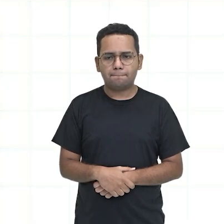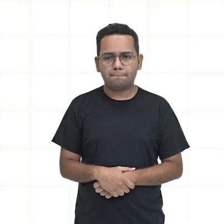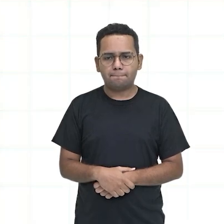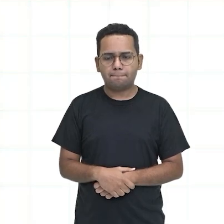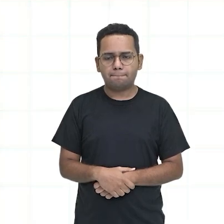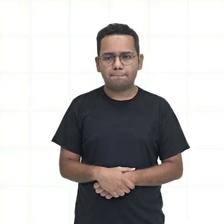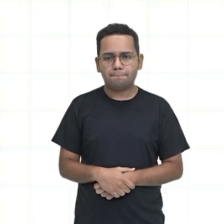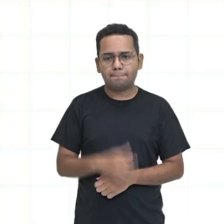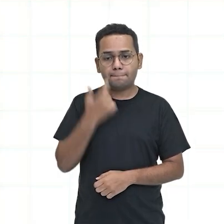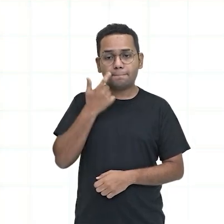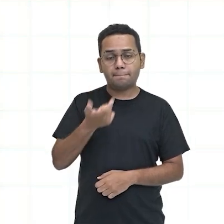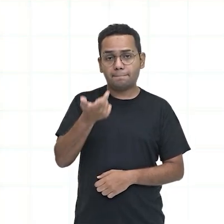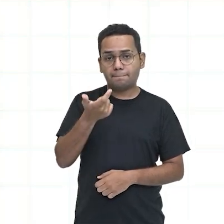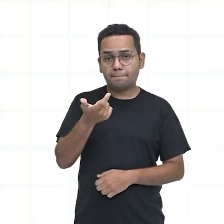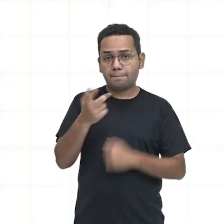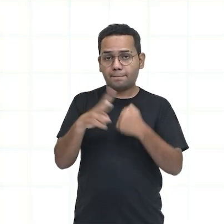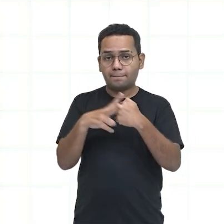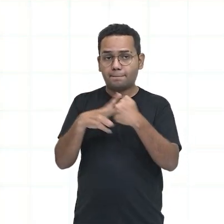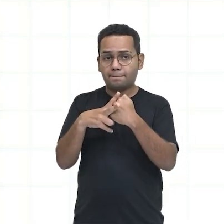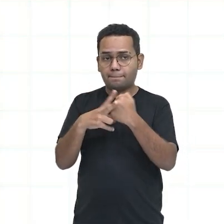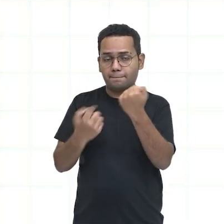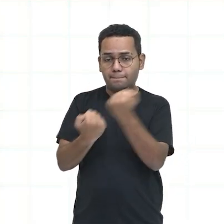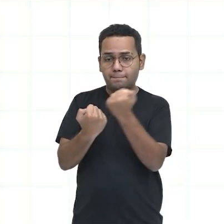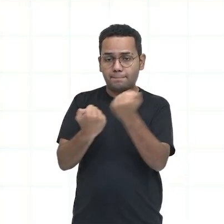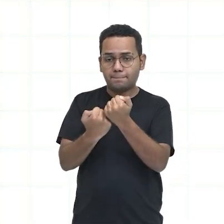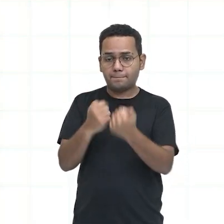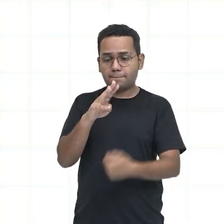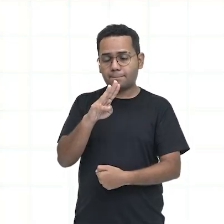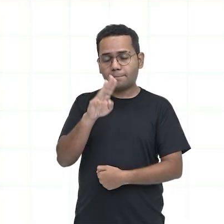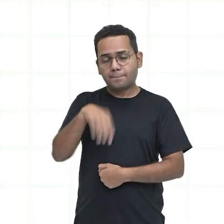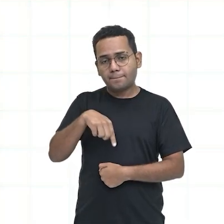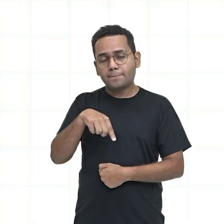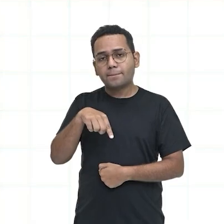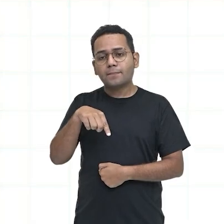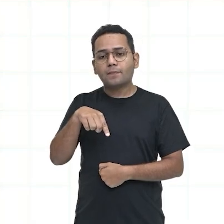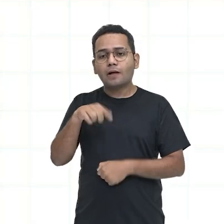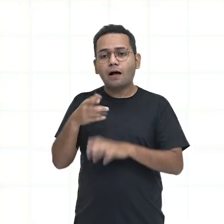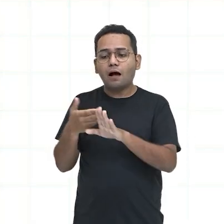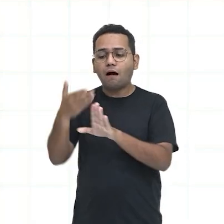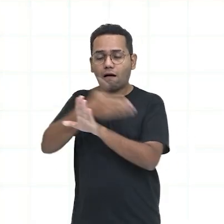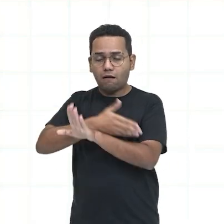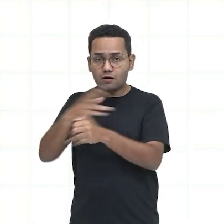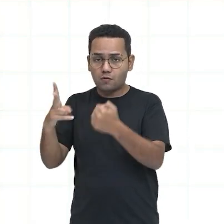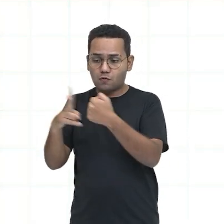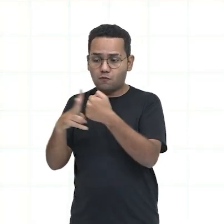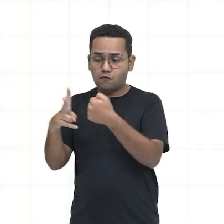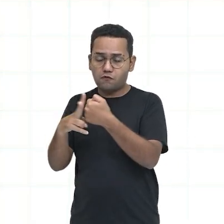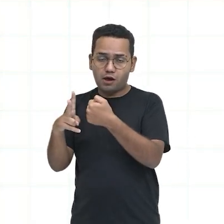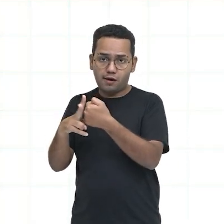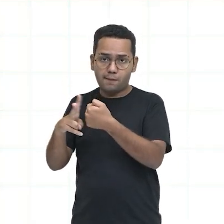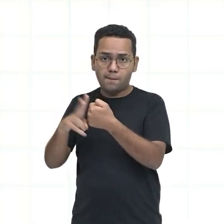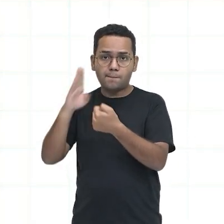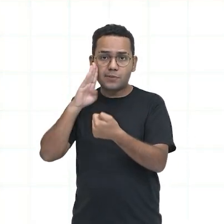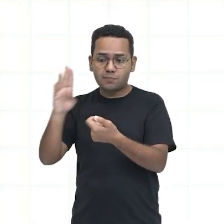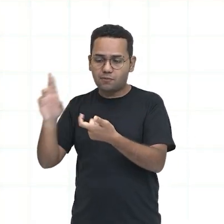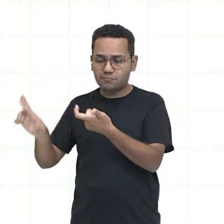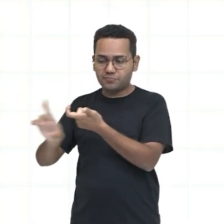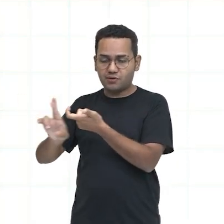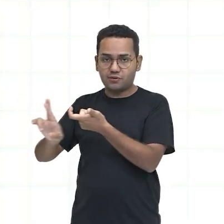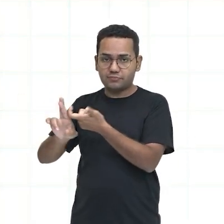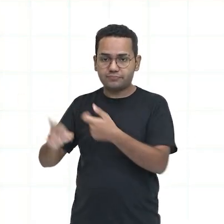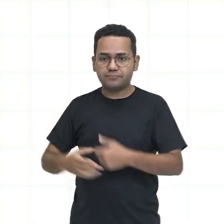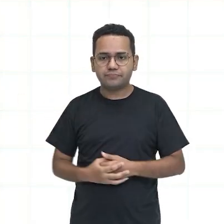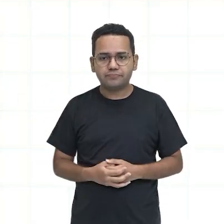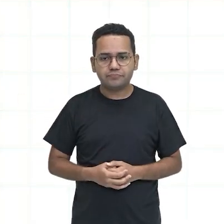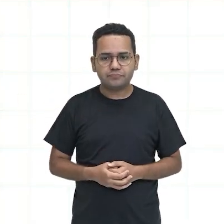verbo modal aqui sendo utilizado antes do verbo principal, né, que está sempre no infinitivo. Infinitivo em língua inglesa é